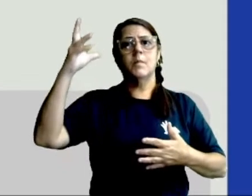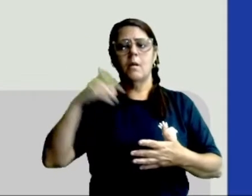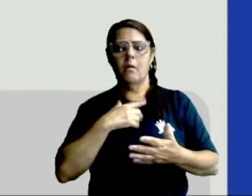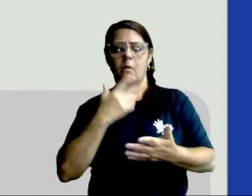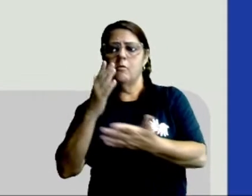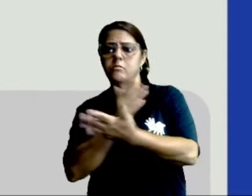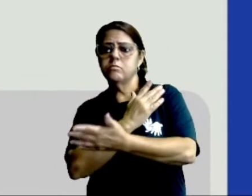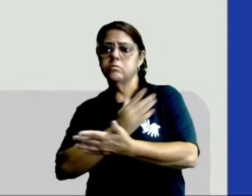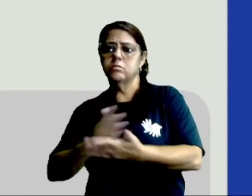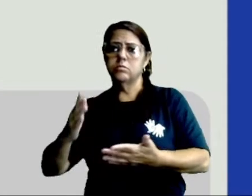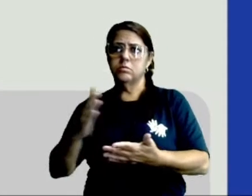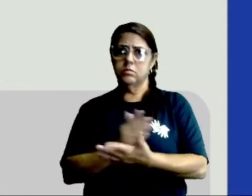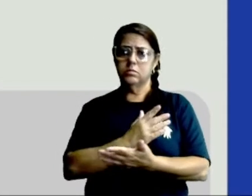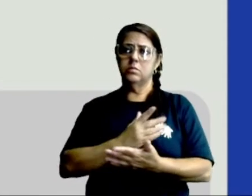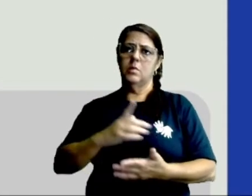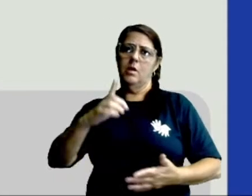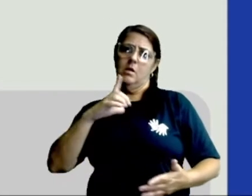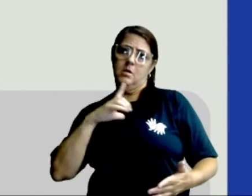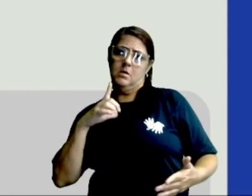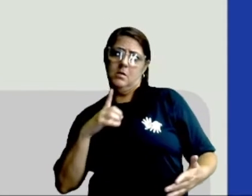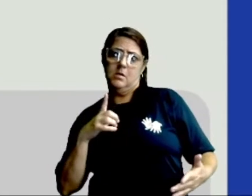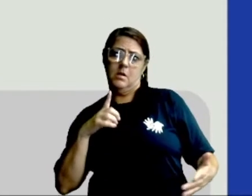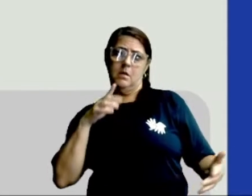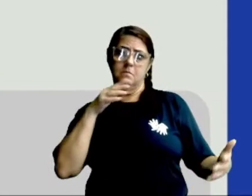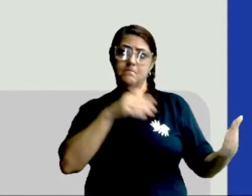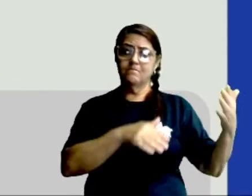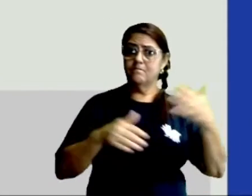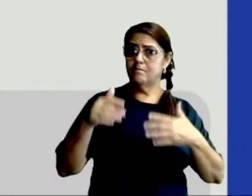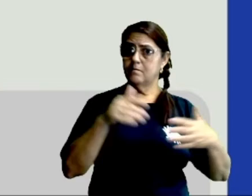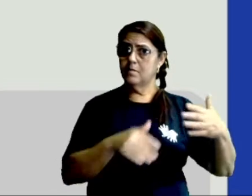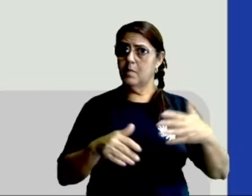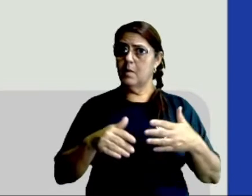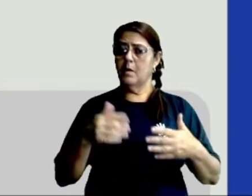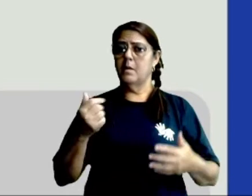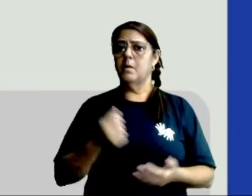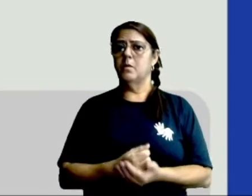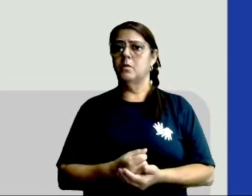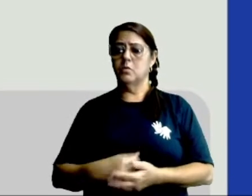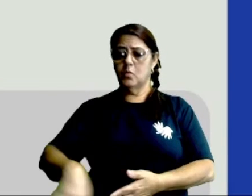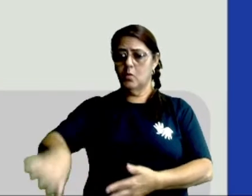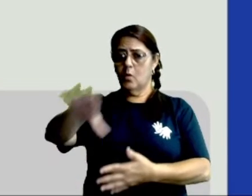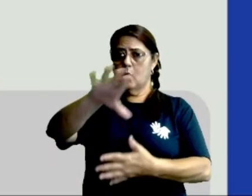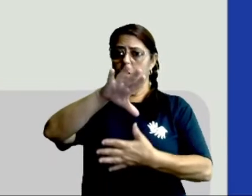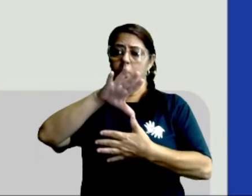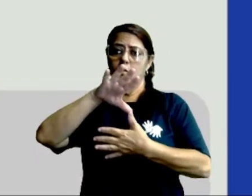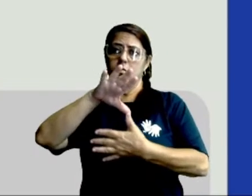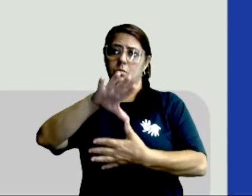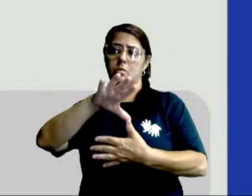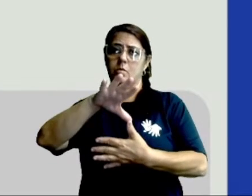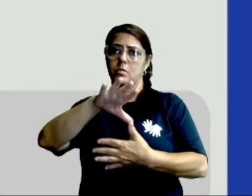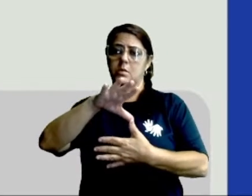que fazem parte, né, que estão presentes no continente